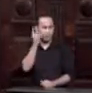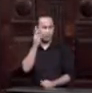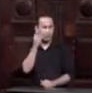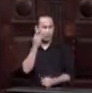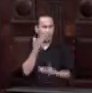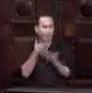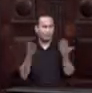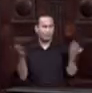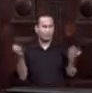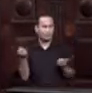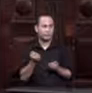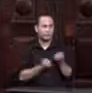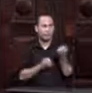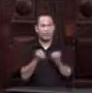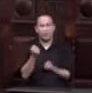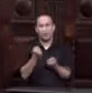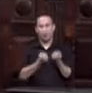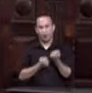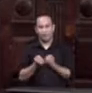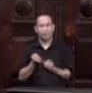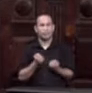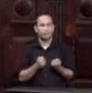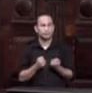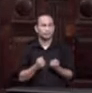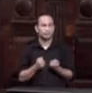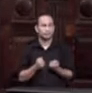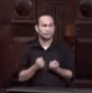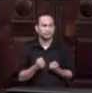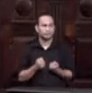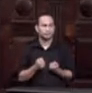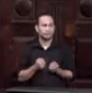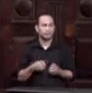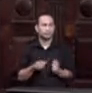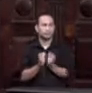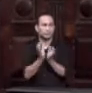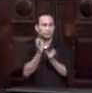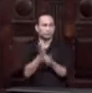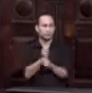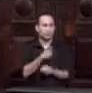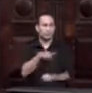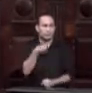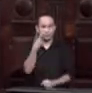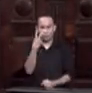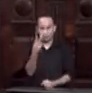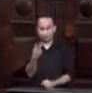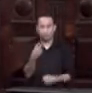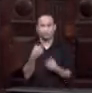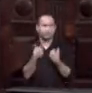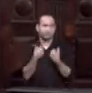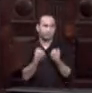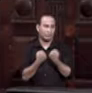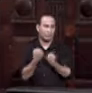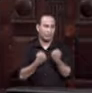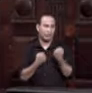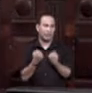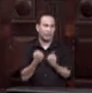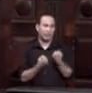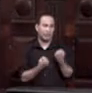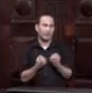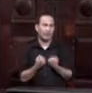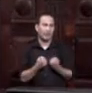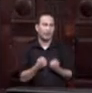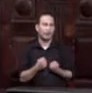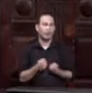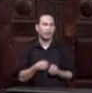carro oficial. O Tribunal de Contas, cada conselheiro tem 2 cargos e não tem limite estabelecido